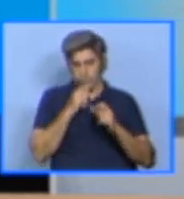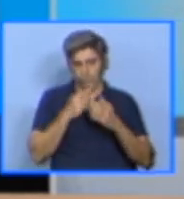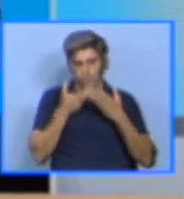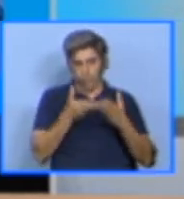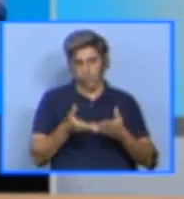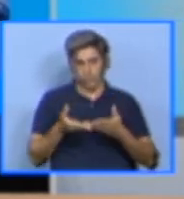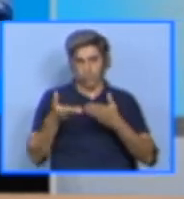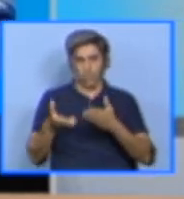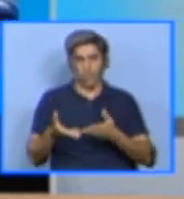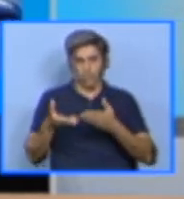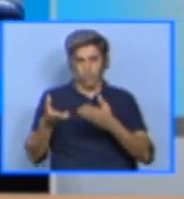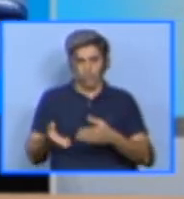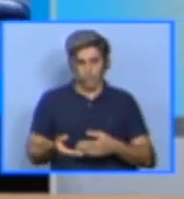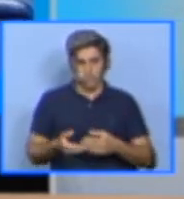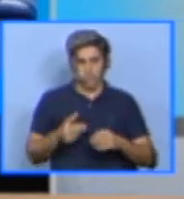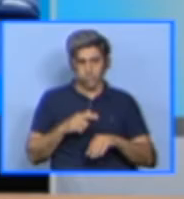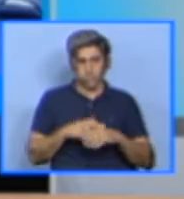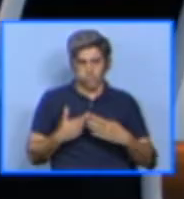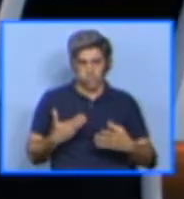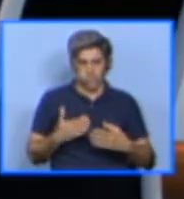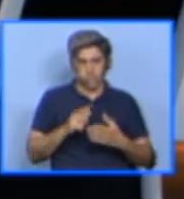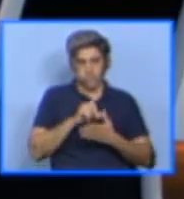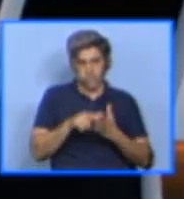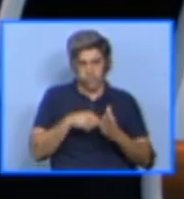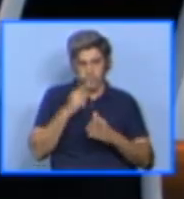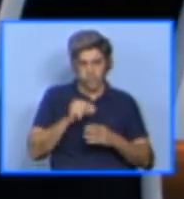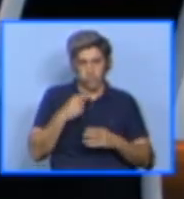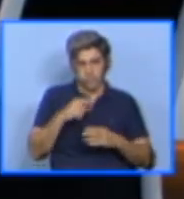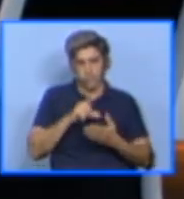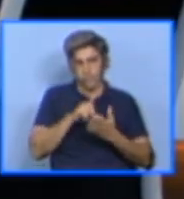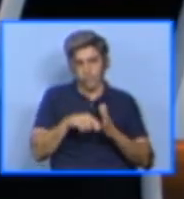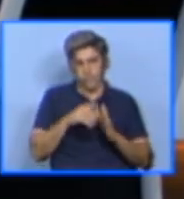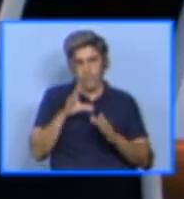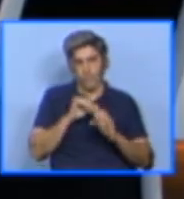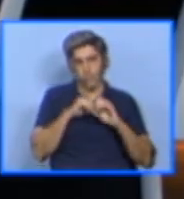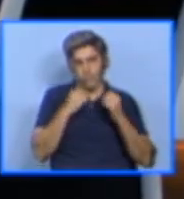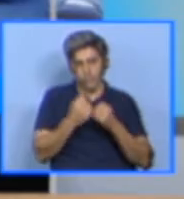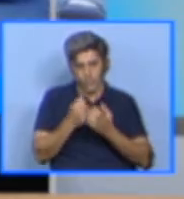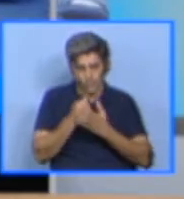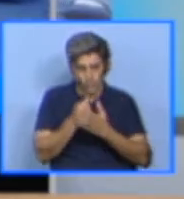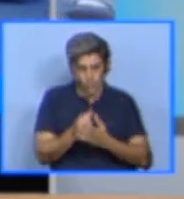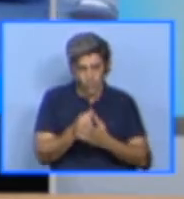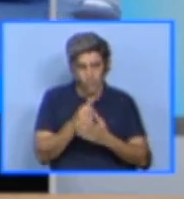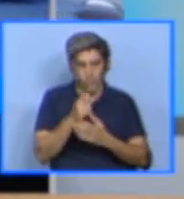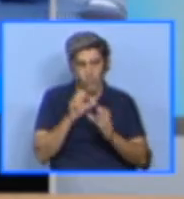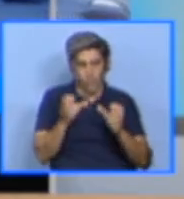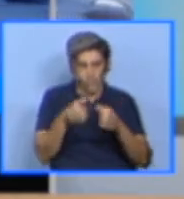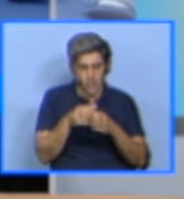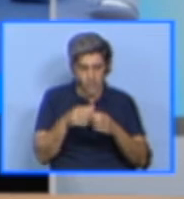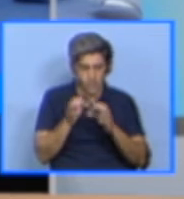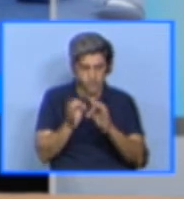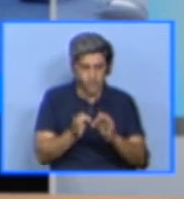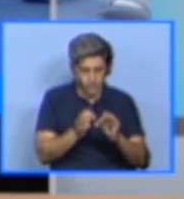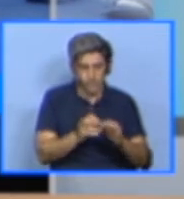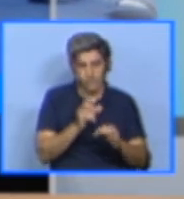ajudada. E nós, neste momento, para além destes projetos que eu falei, temos também projetos mais sociais, de apoio também à própria comunidade, porque